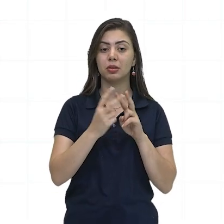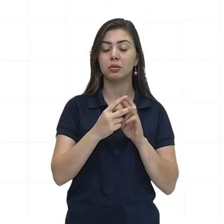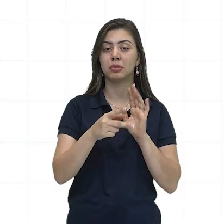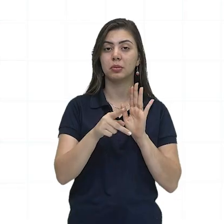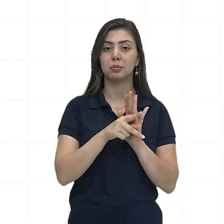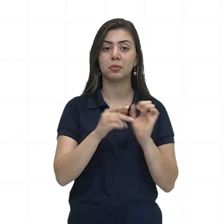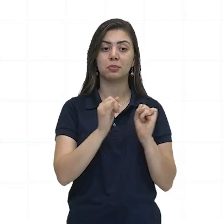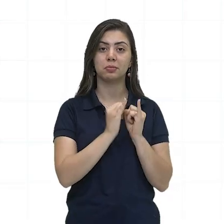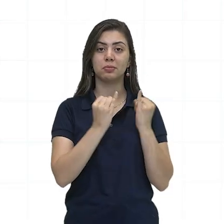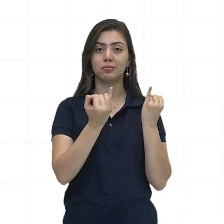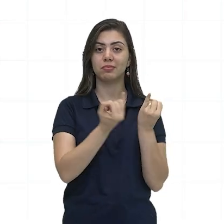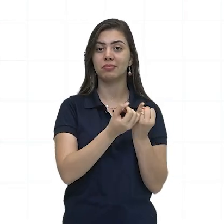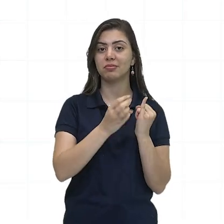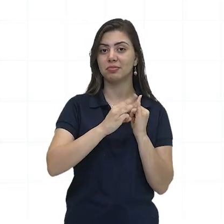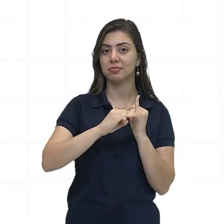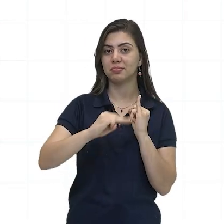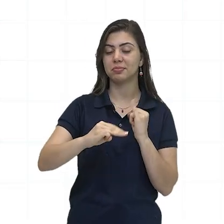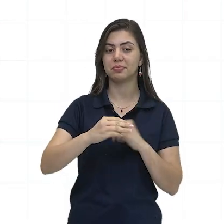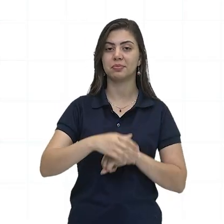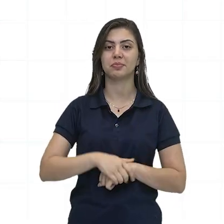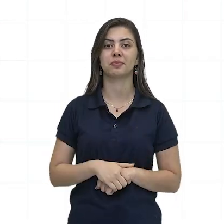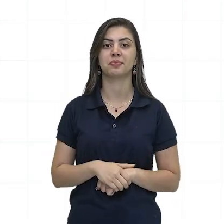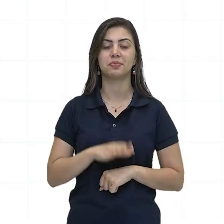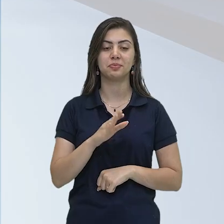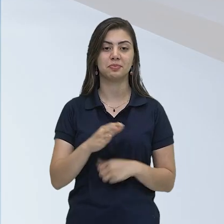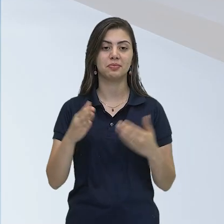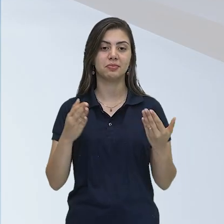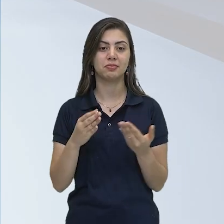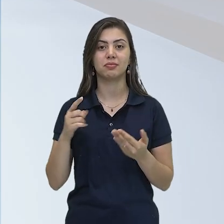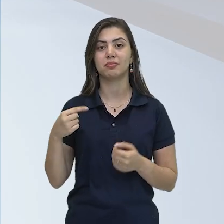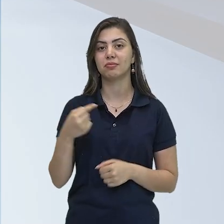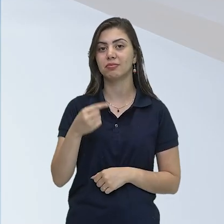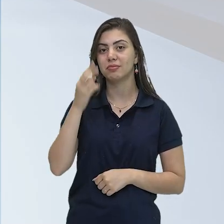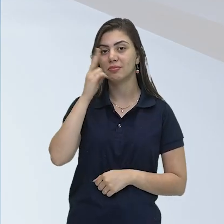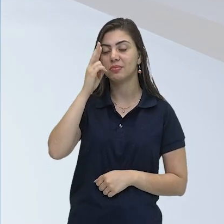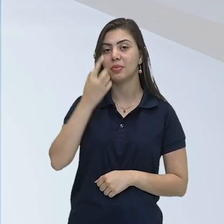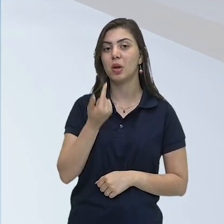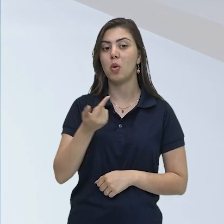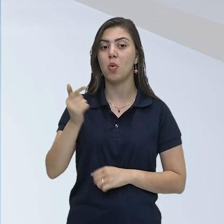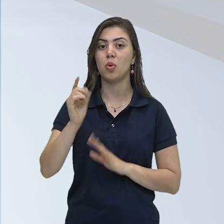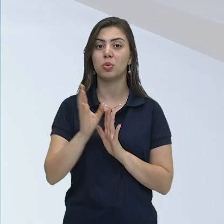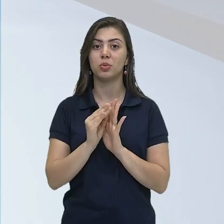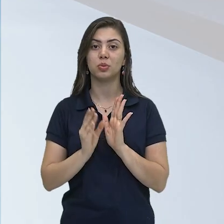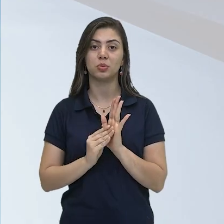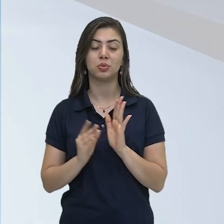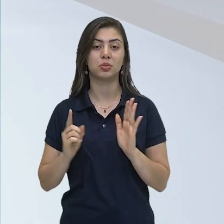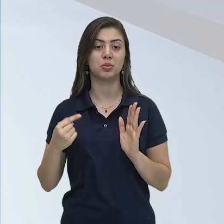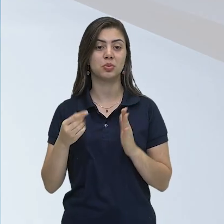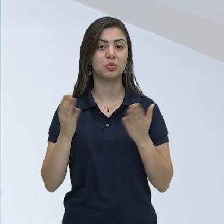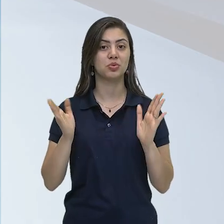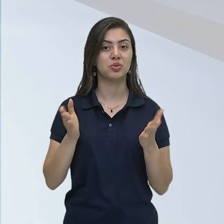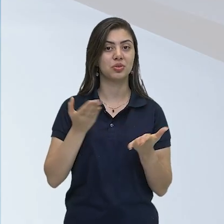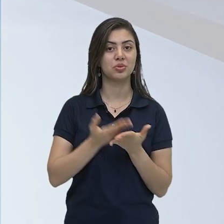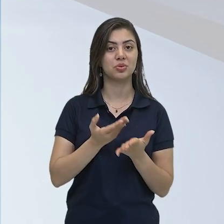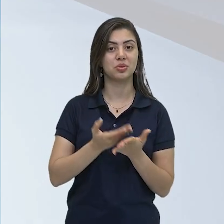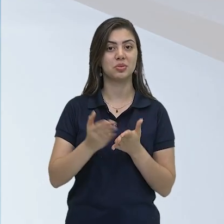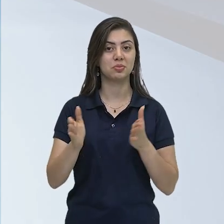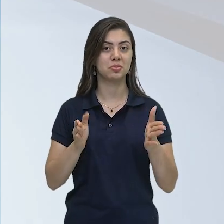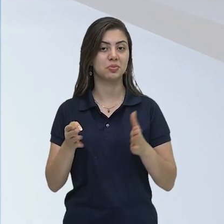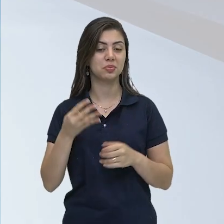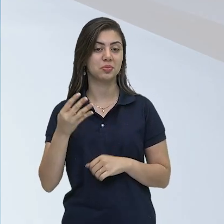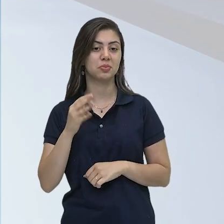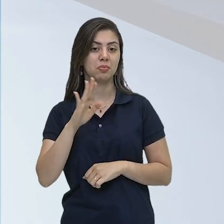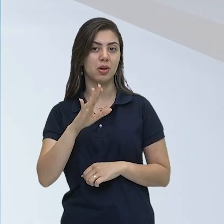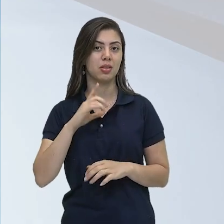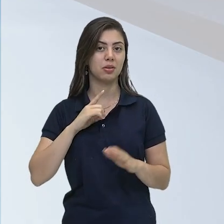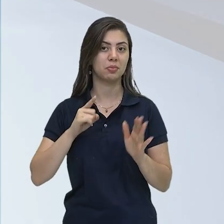marajoara. Prosseguindo, vamos relembrar aqui um outro conteúdo que nós vimos na nossa unidade 4 e eu já lanço